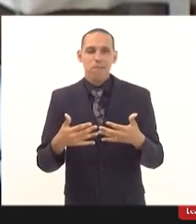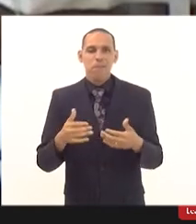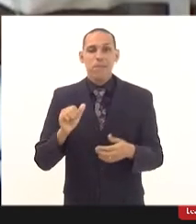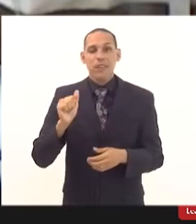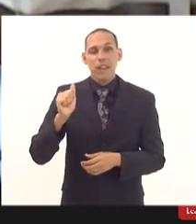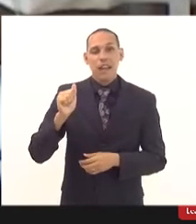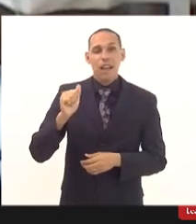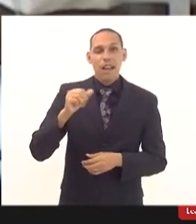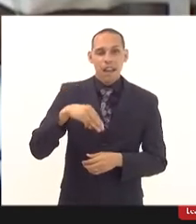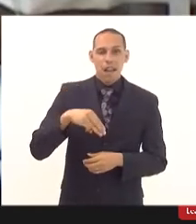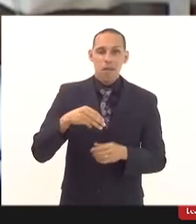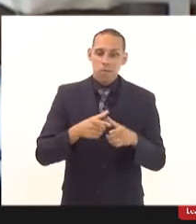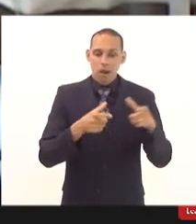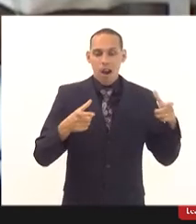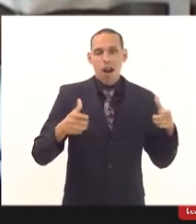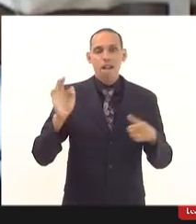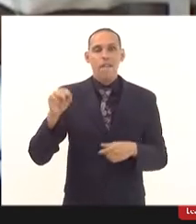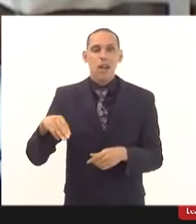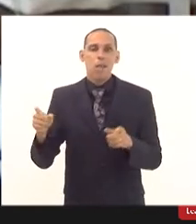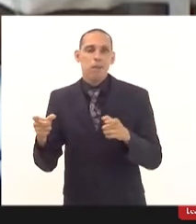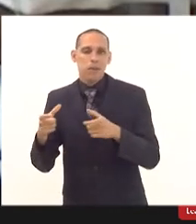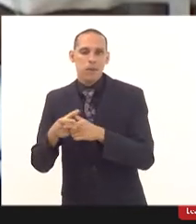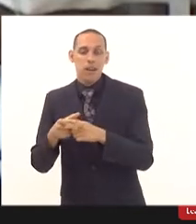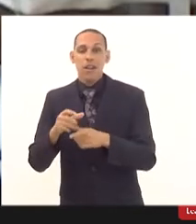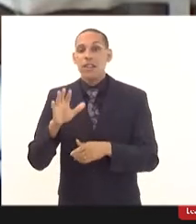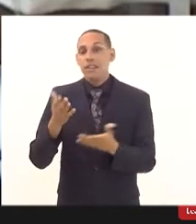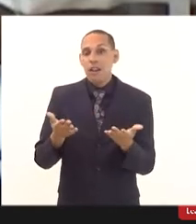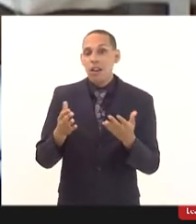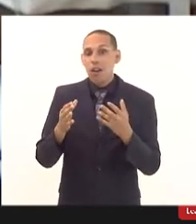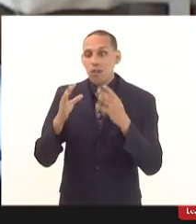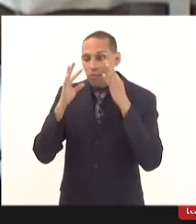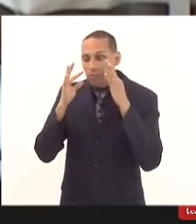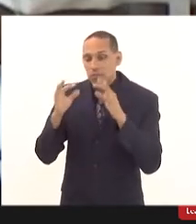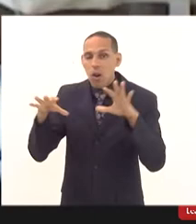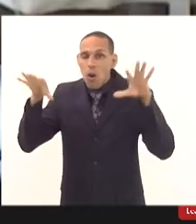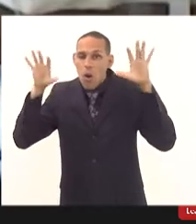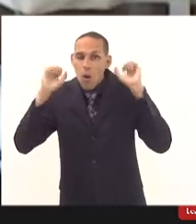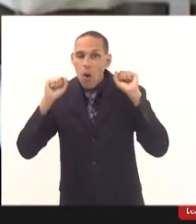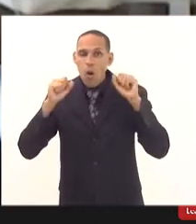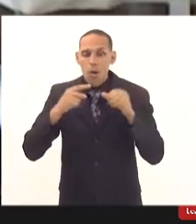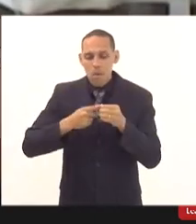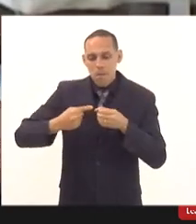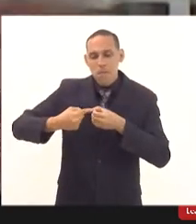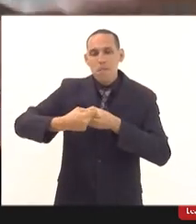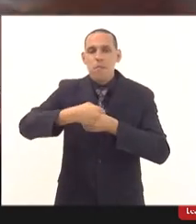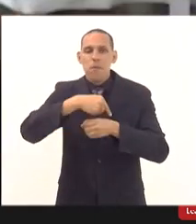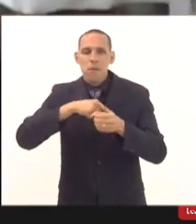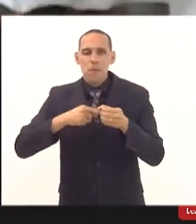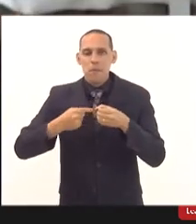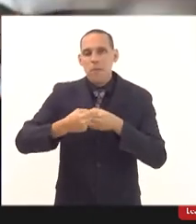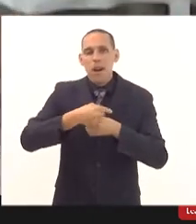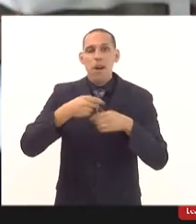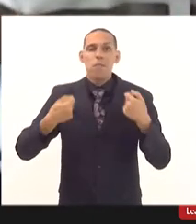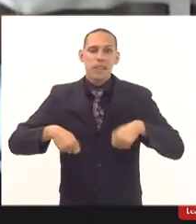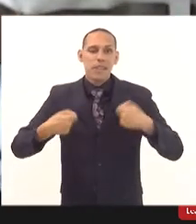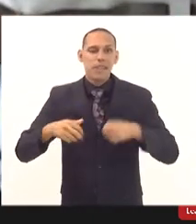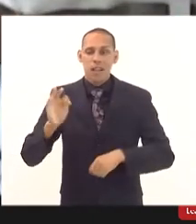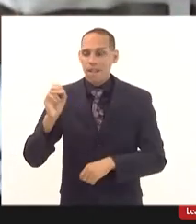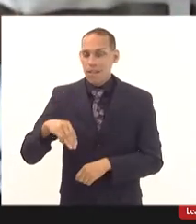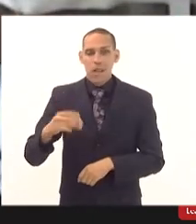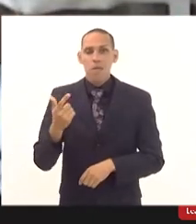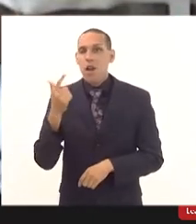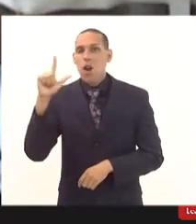Hm é preciso lembrar que para que ela seja ouvida em todo o interior do Estado outras FM e